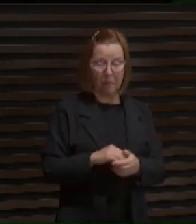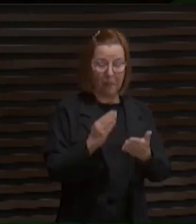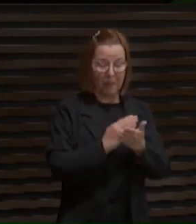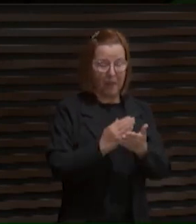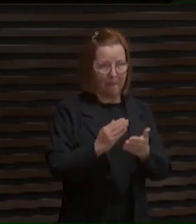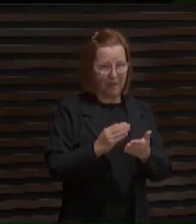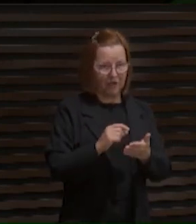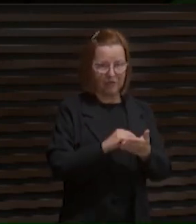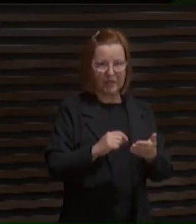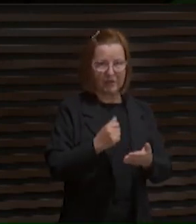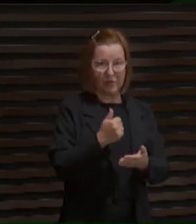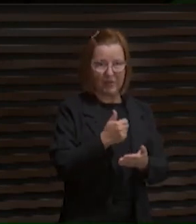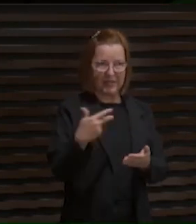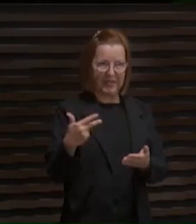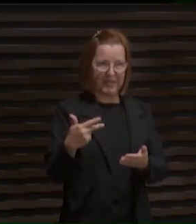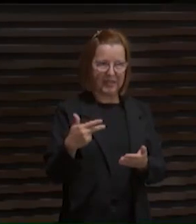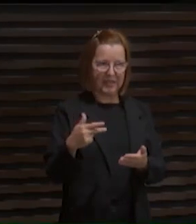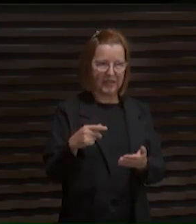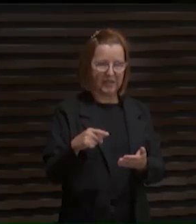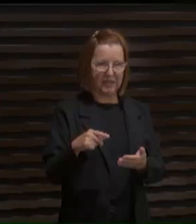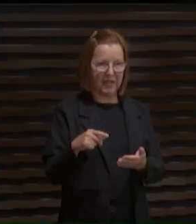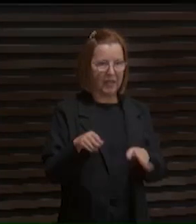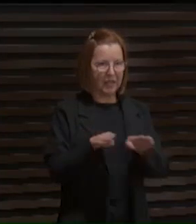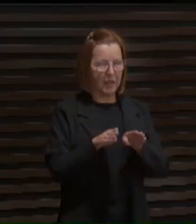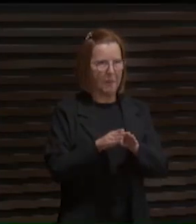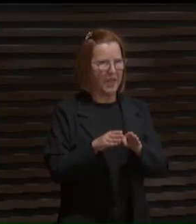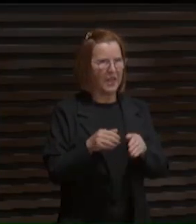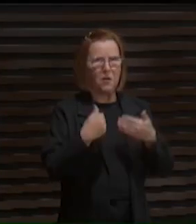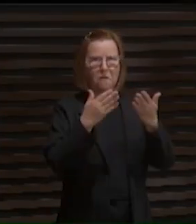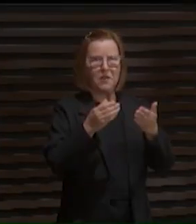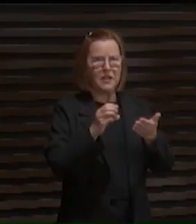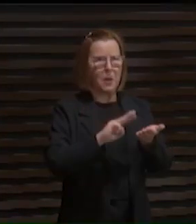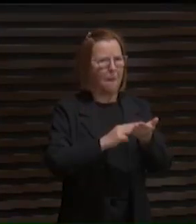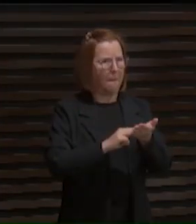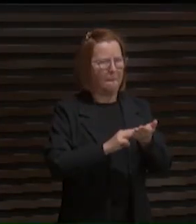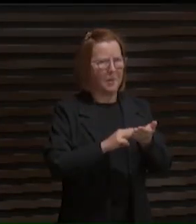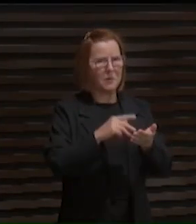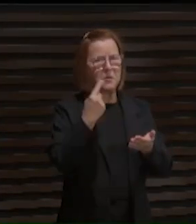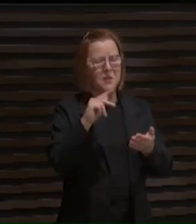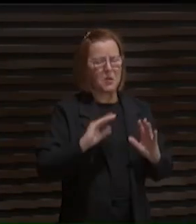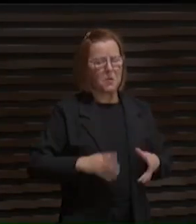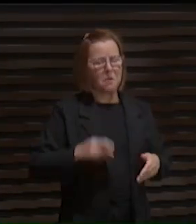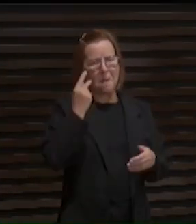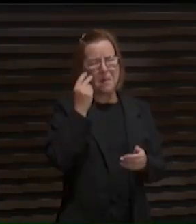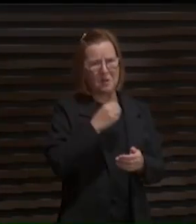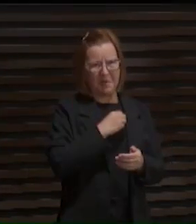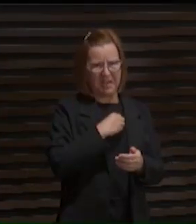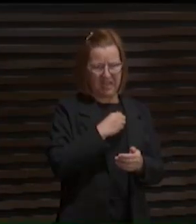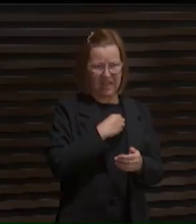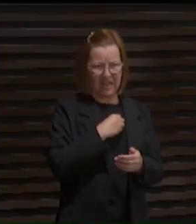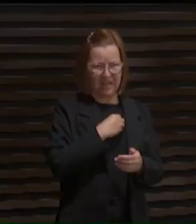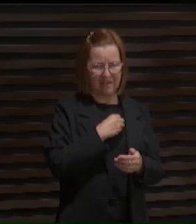13. Também não ofereçam os membros do corpo ao pecado como instrumentos